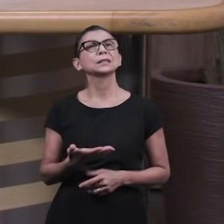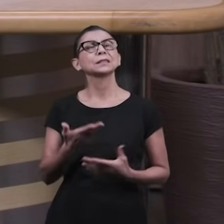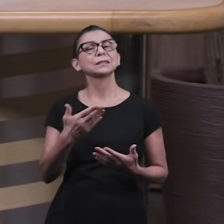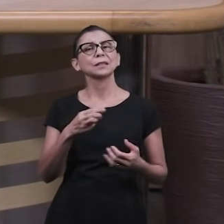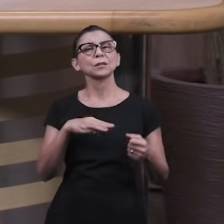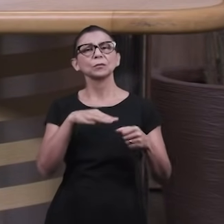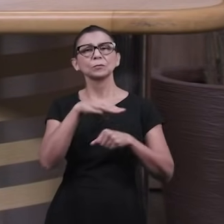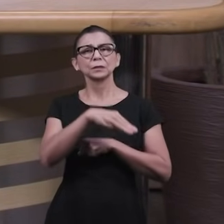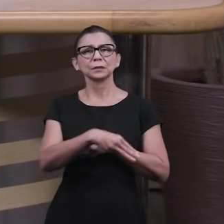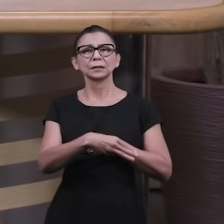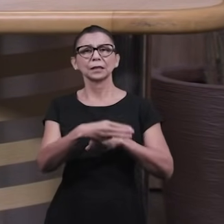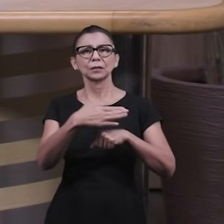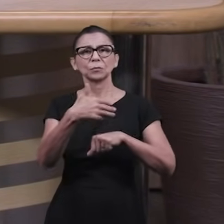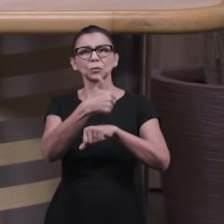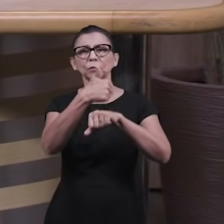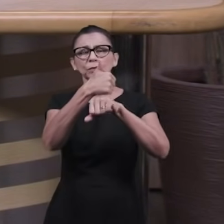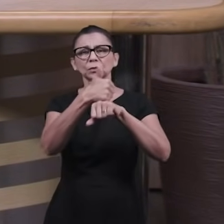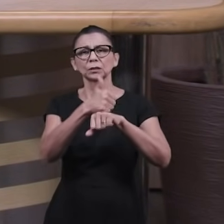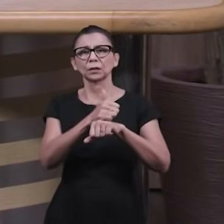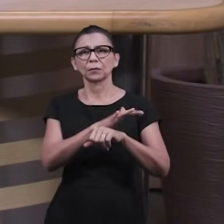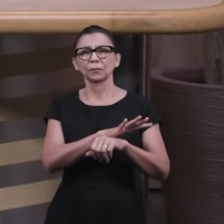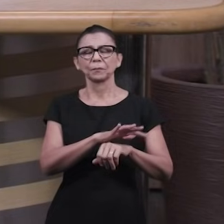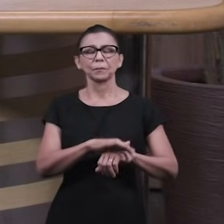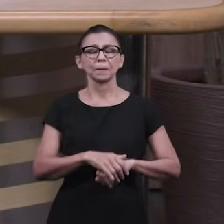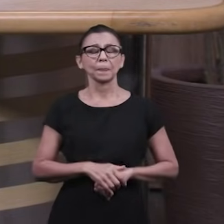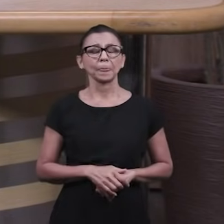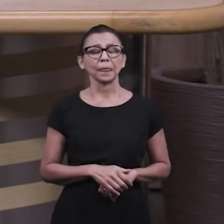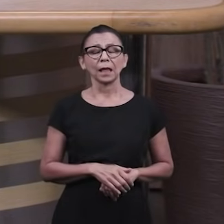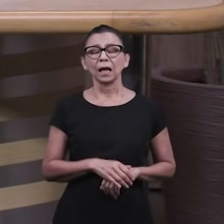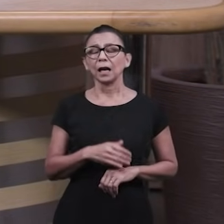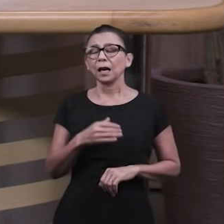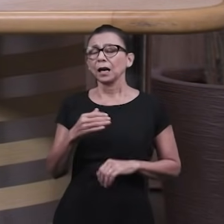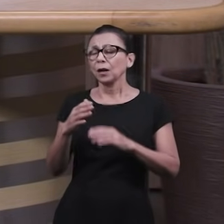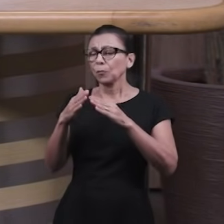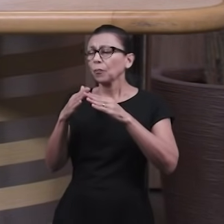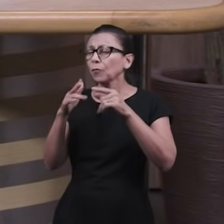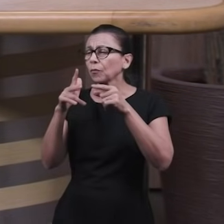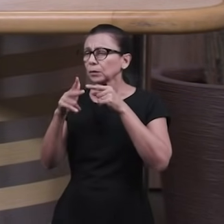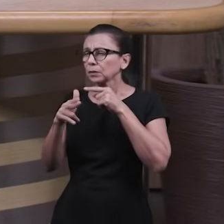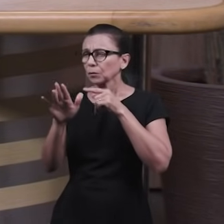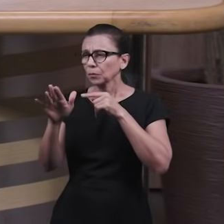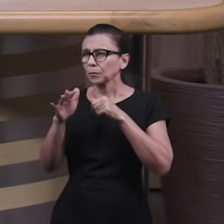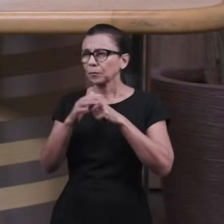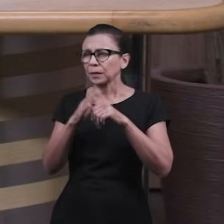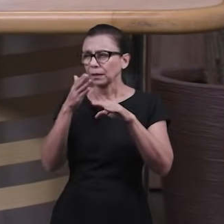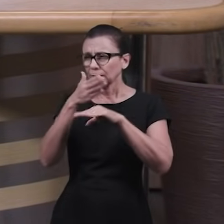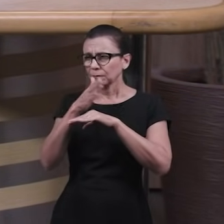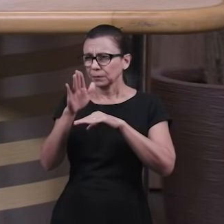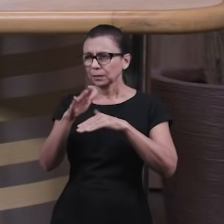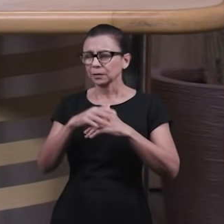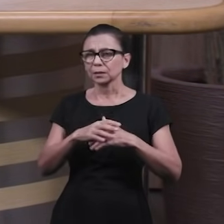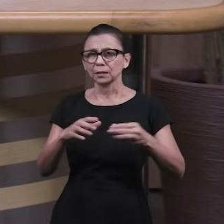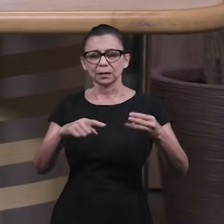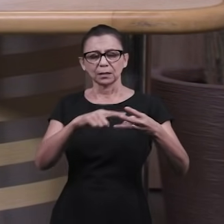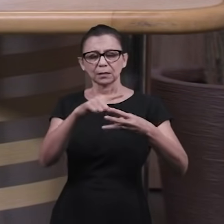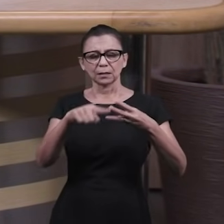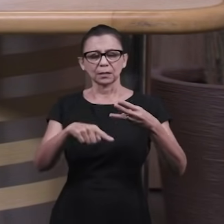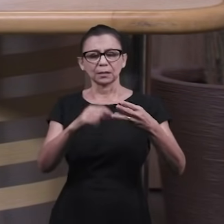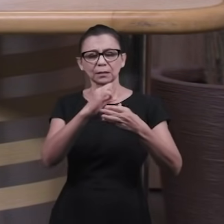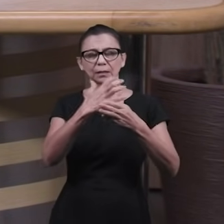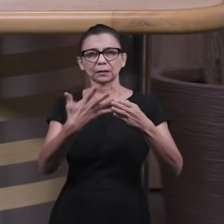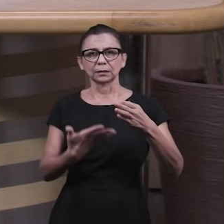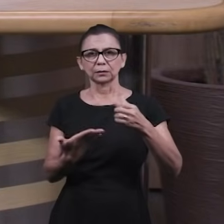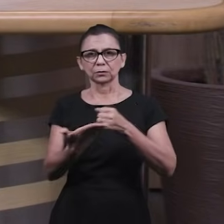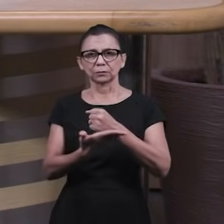definição de ministério diferente. Aliás, Amadeu, me permita interromper, o que você colocou aqui agora como essas 3 características básicas